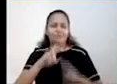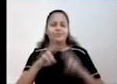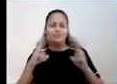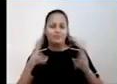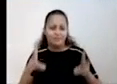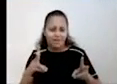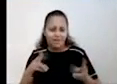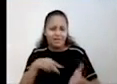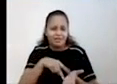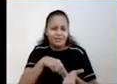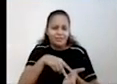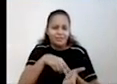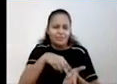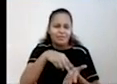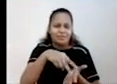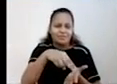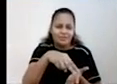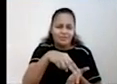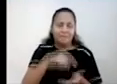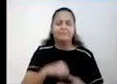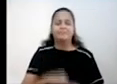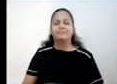também diferentes.